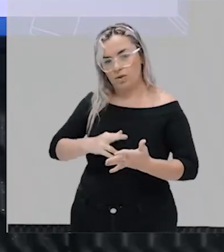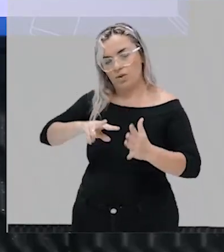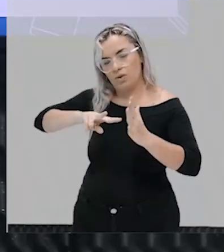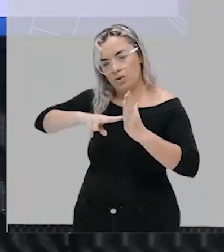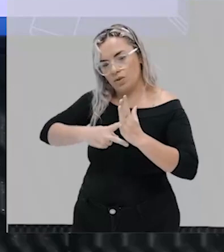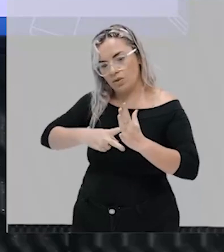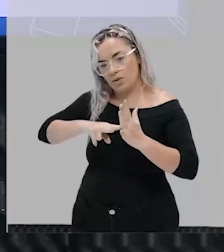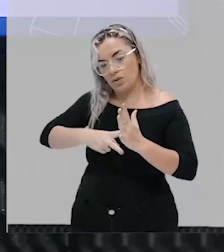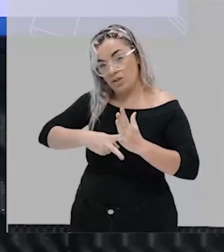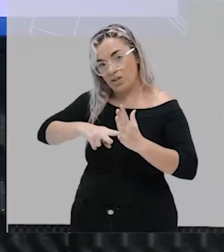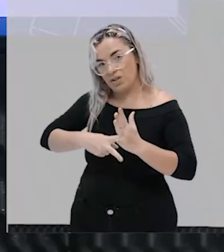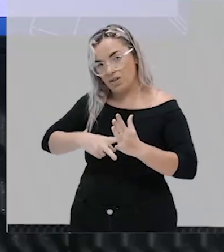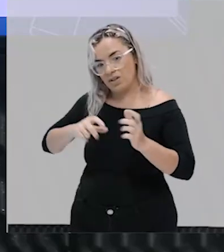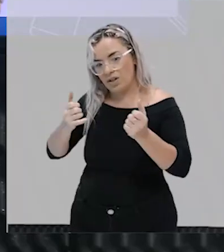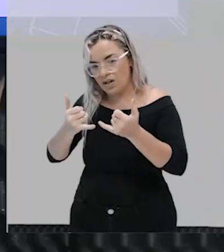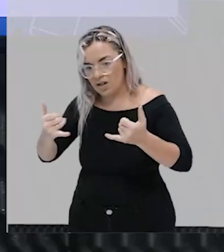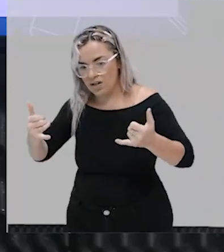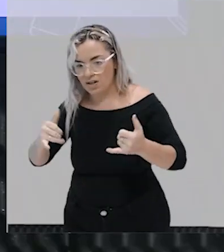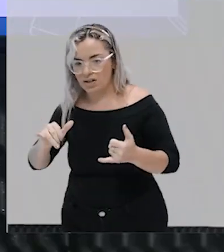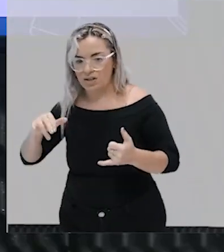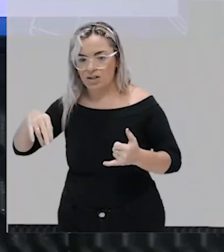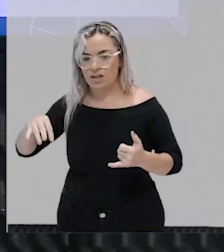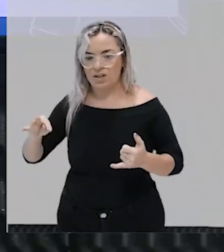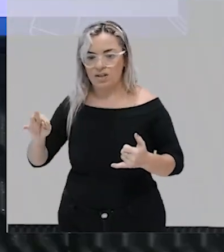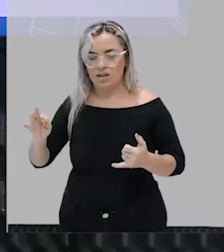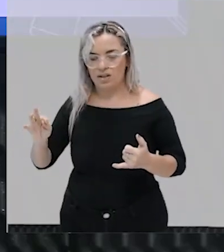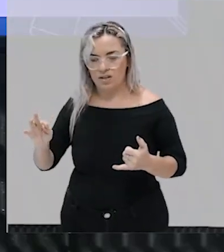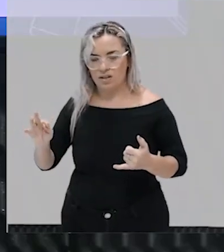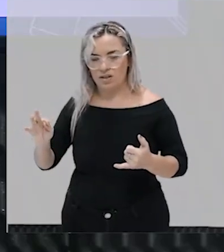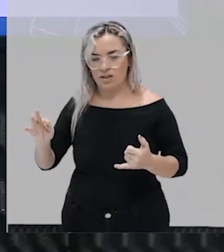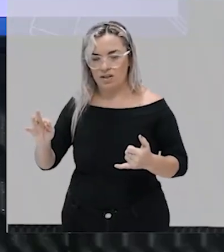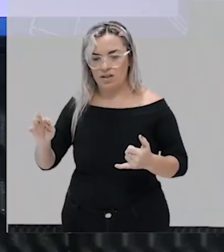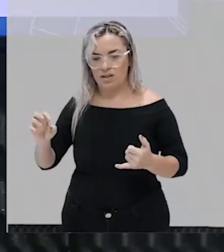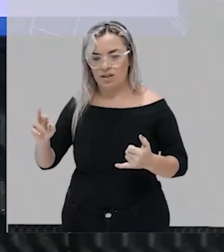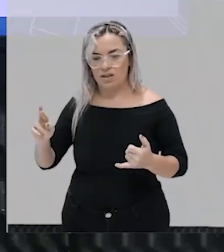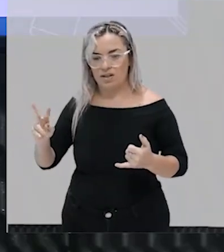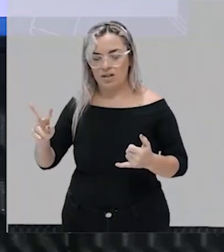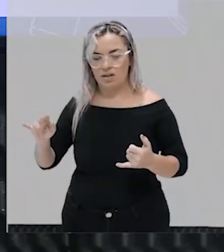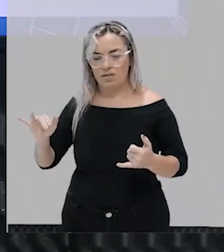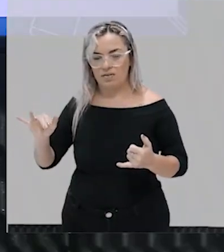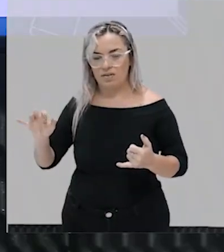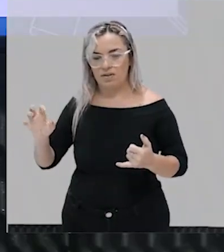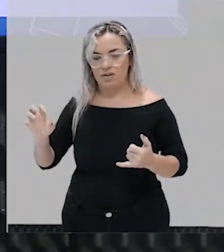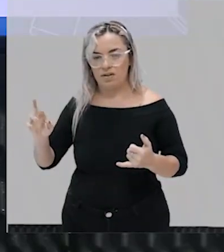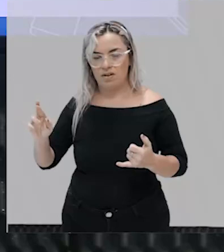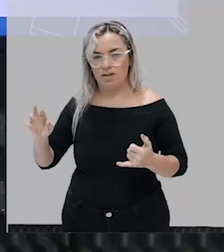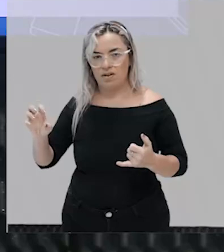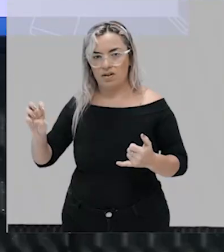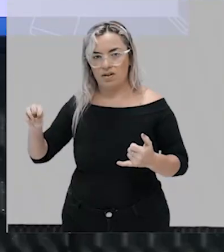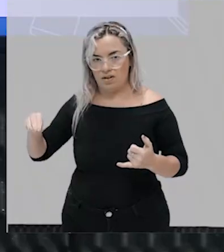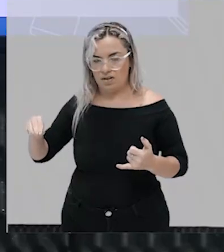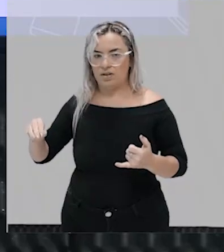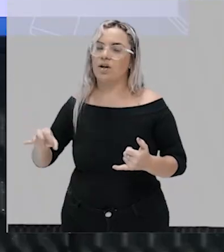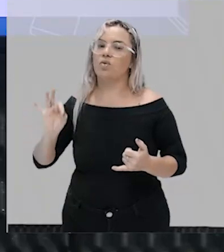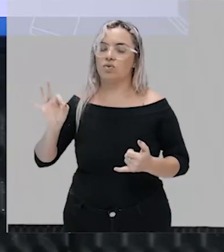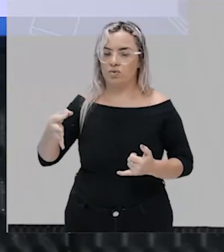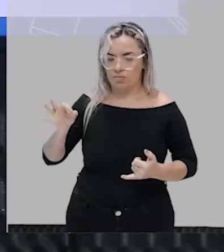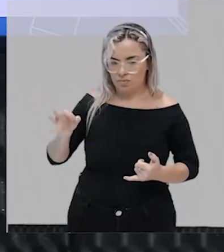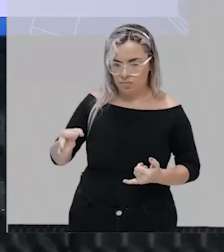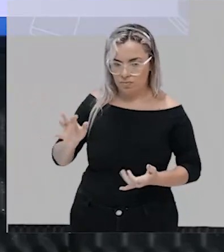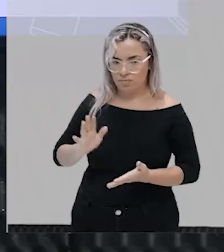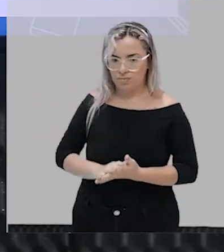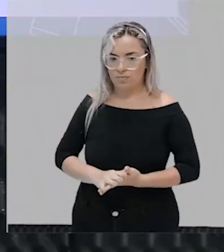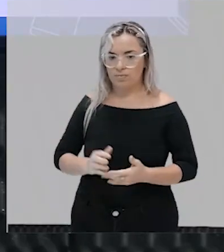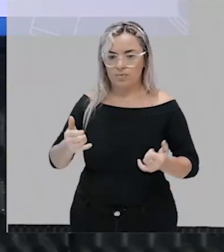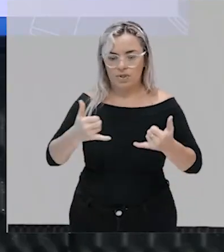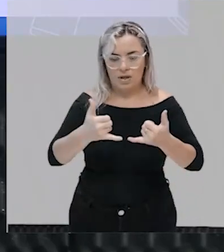intervierem e não intervirem, como muita gente fala, tá bom? Então, olha só, a partícula